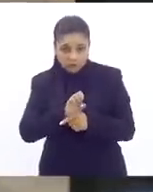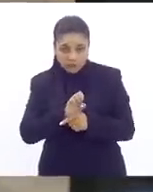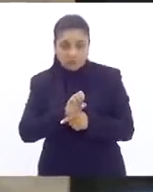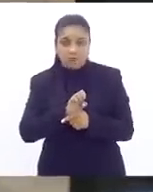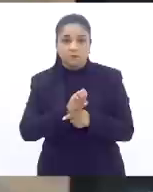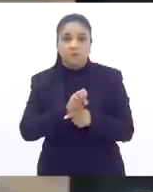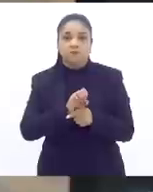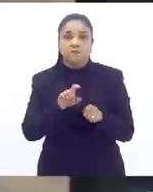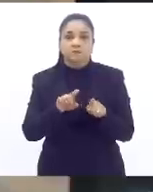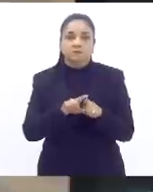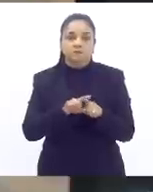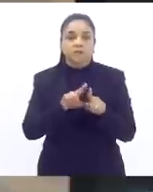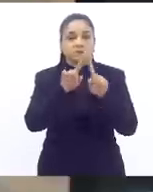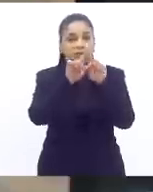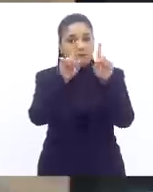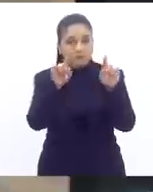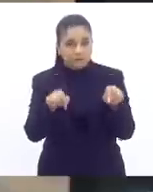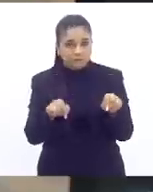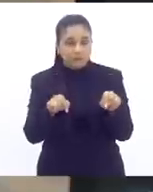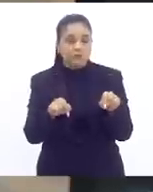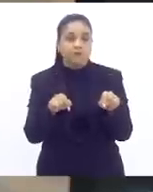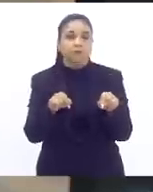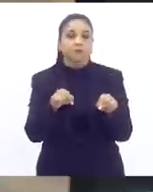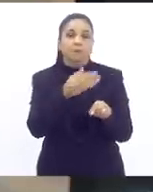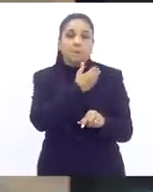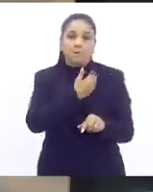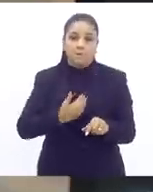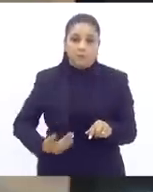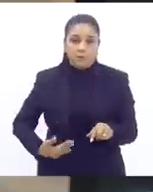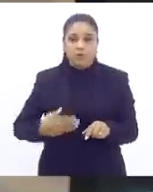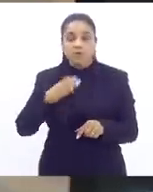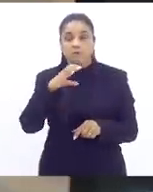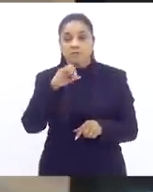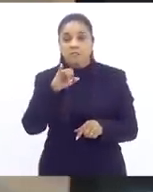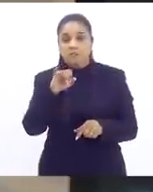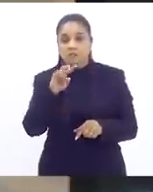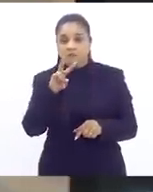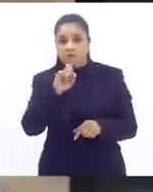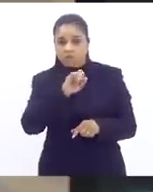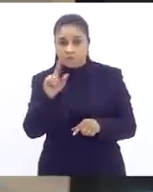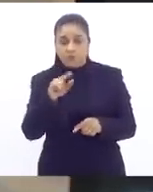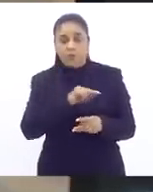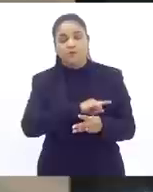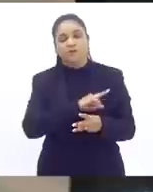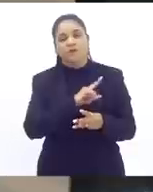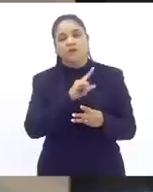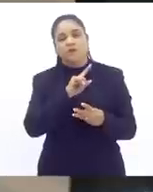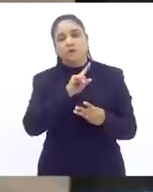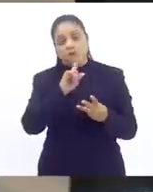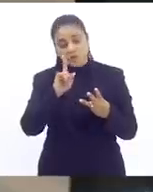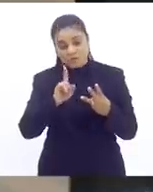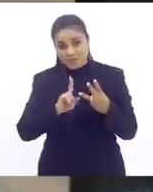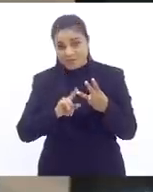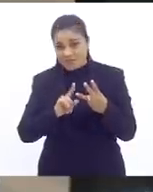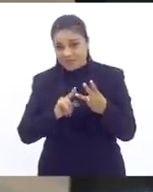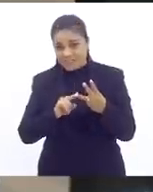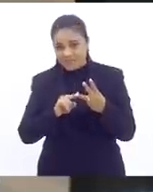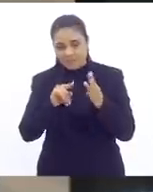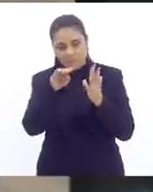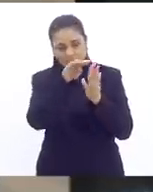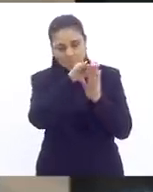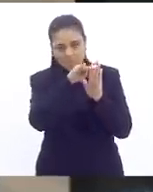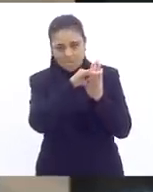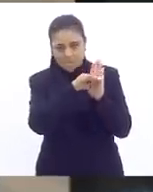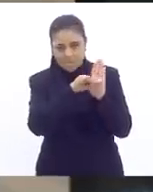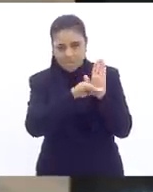de servidores públicos e o último ponto fugindo aqui um pouquinho da pauta com relação a